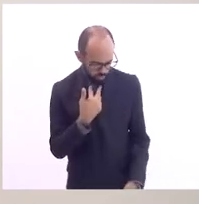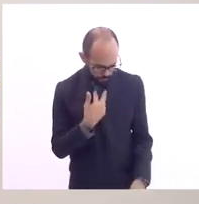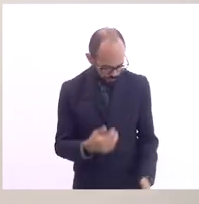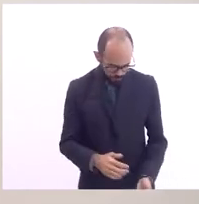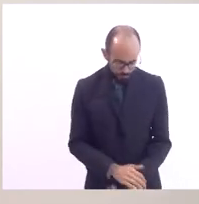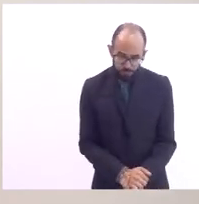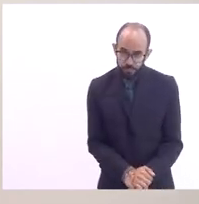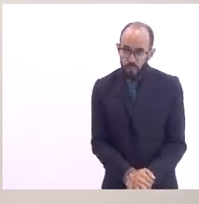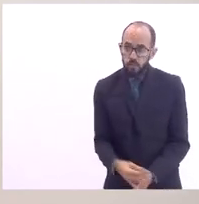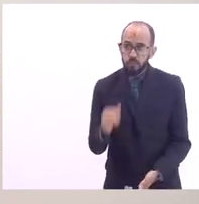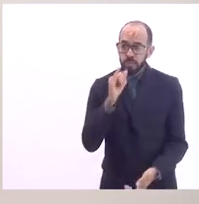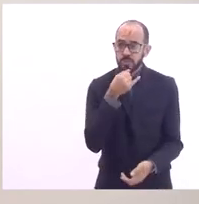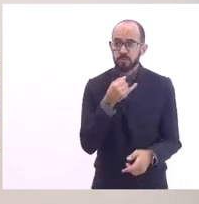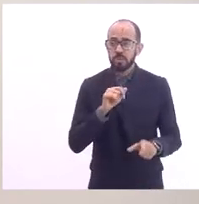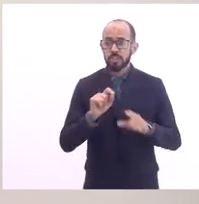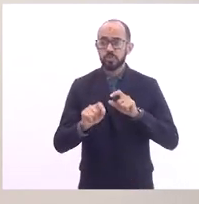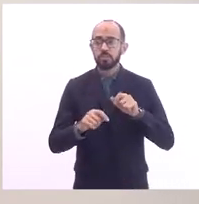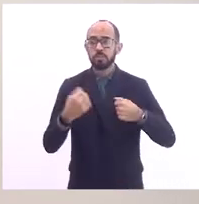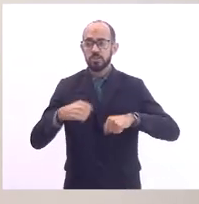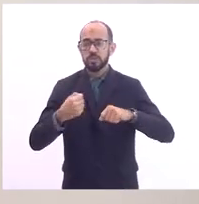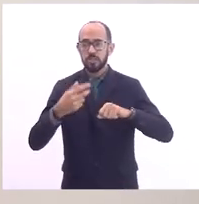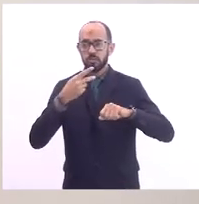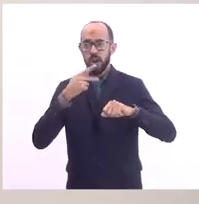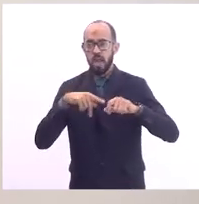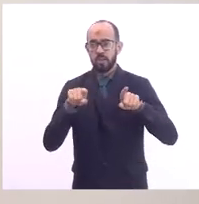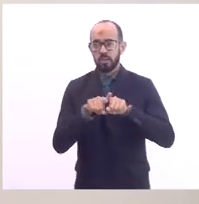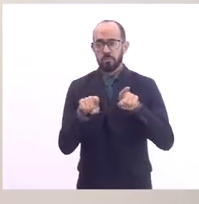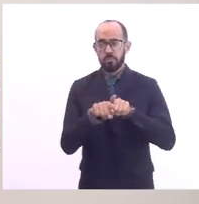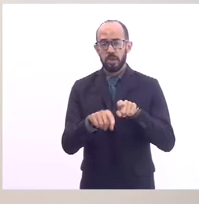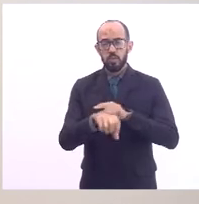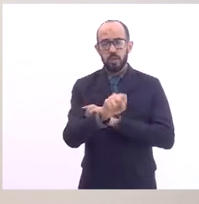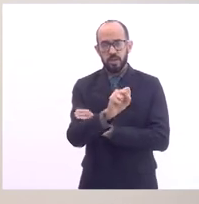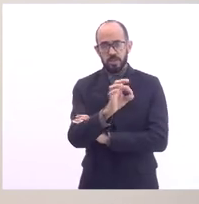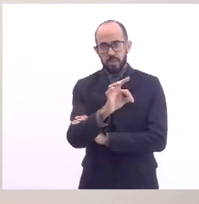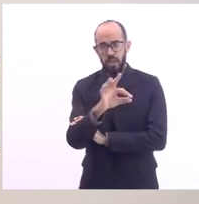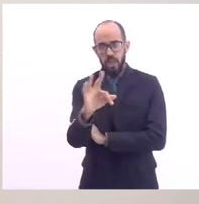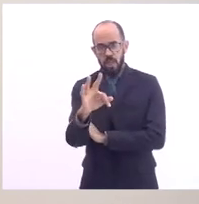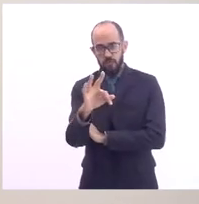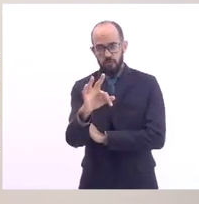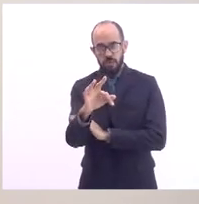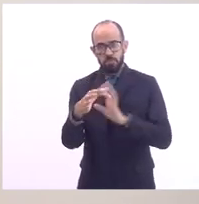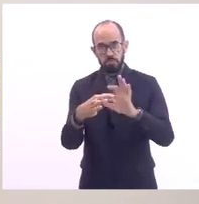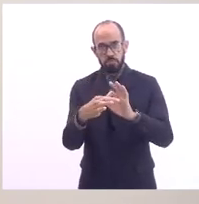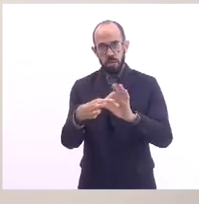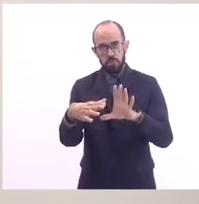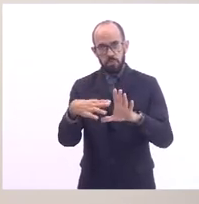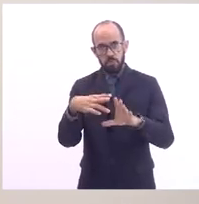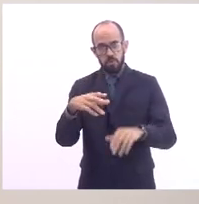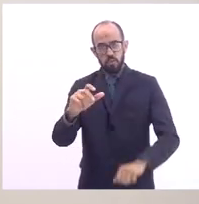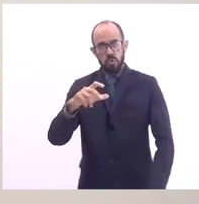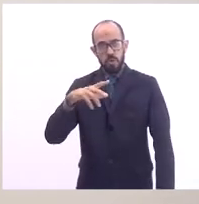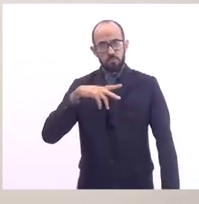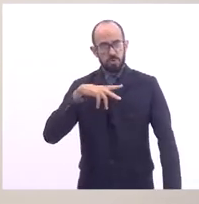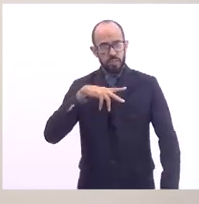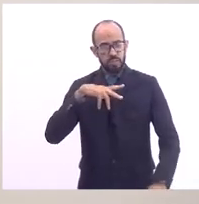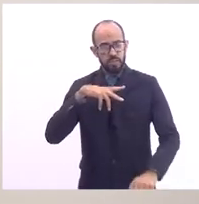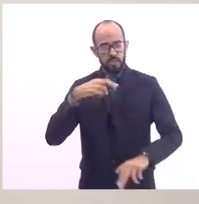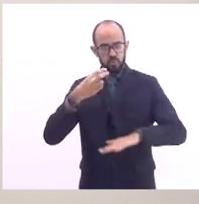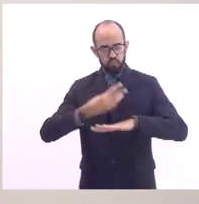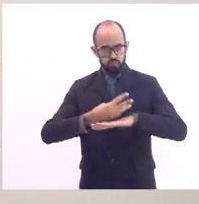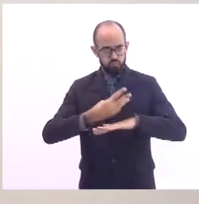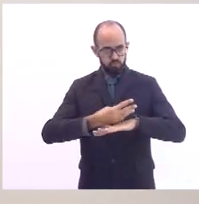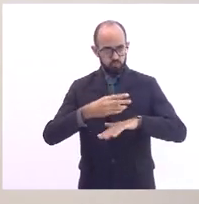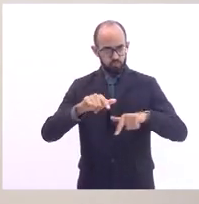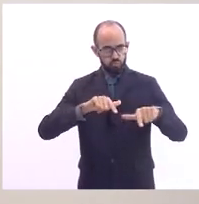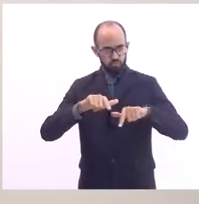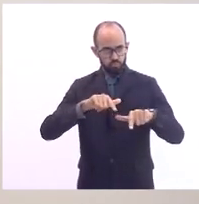E, lamentavelmente, tem que dizer isso, o Supremo Tribunal Federal permitiu a terceirização desse serviço. Eu fiz